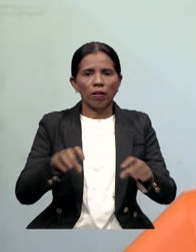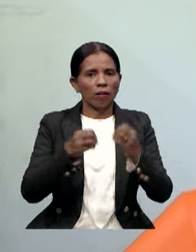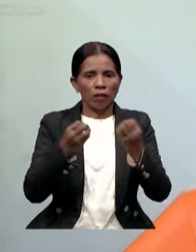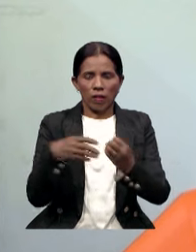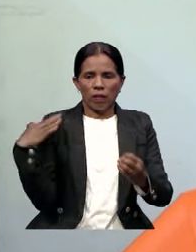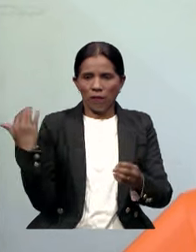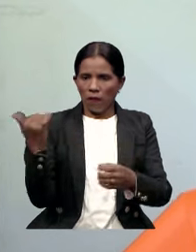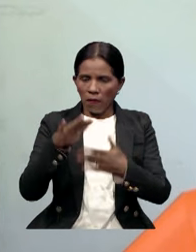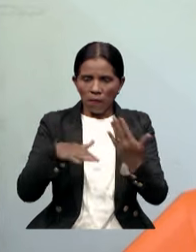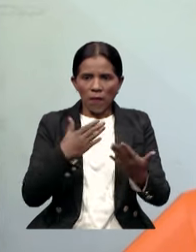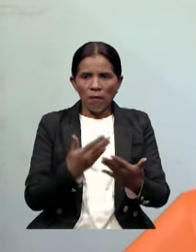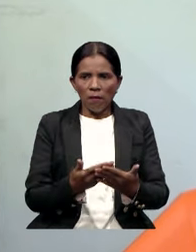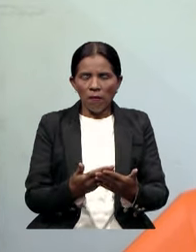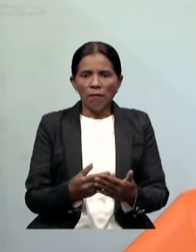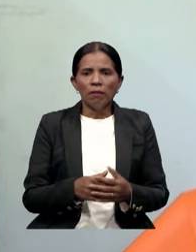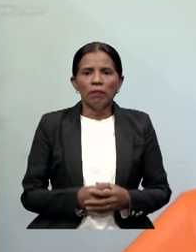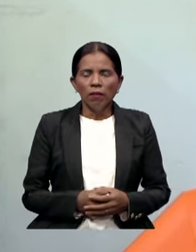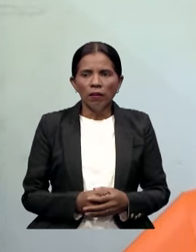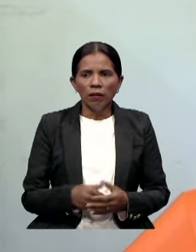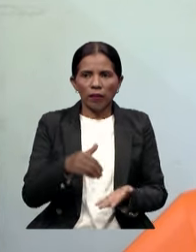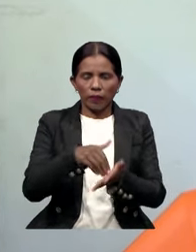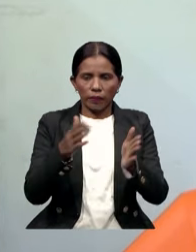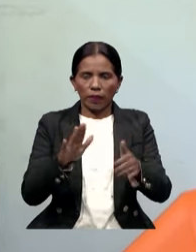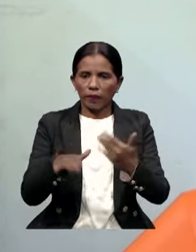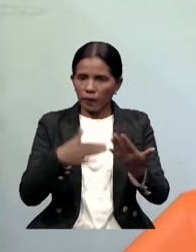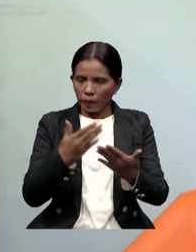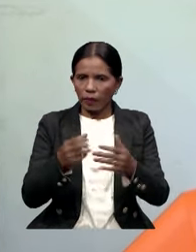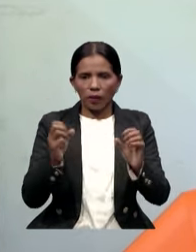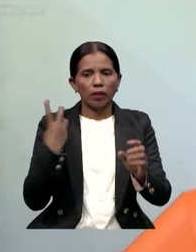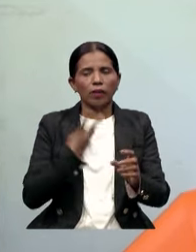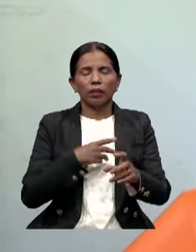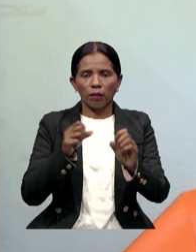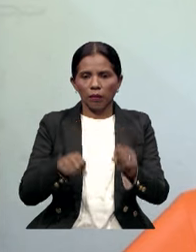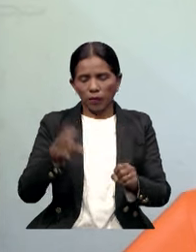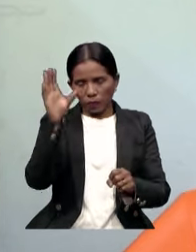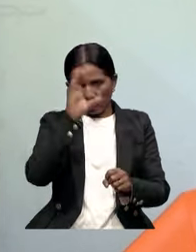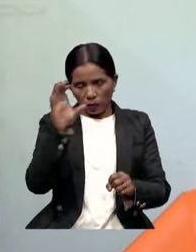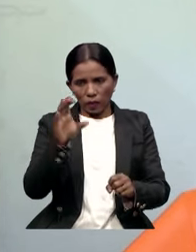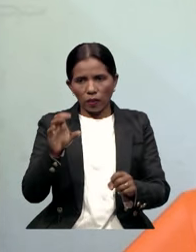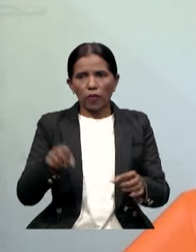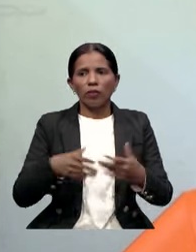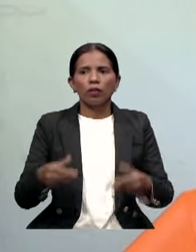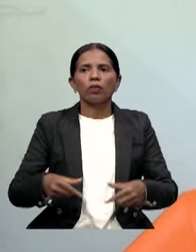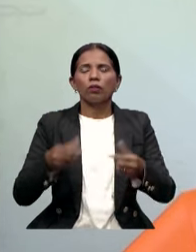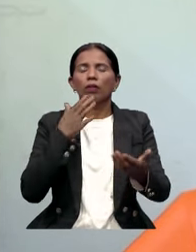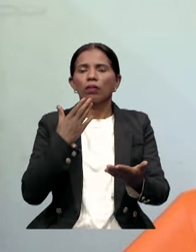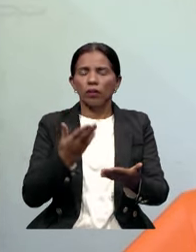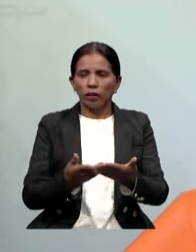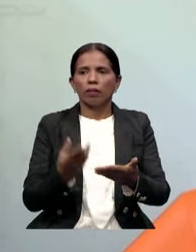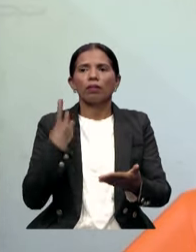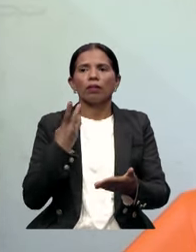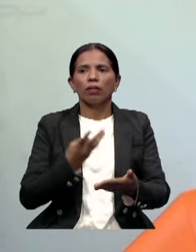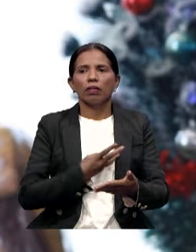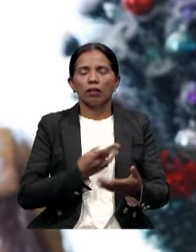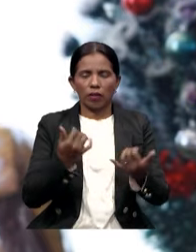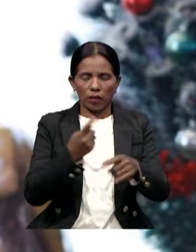juventudes resistência sobre outro organização estudantil será para depois da boca maneira na dia que ela tu fosse o sound dia vai itania situação